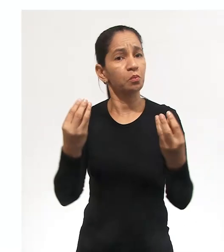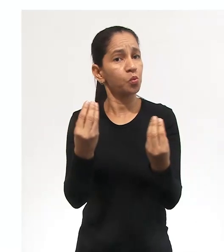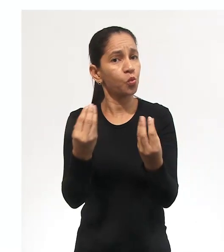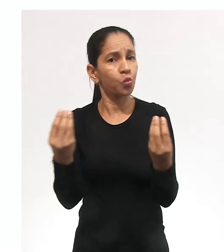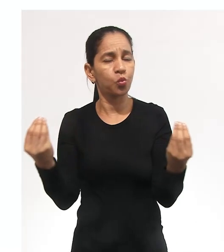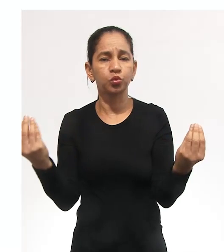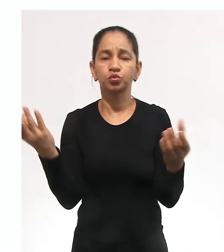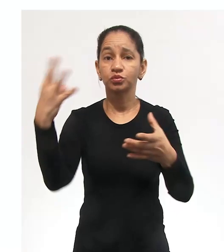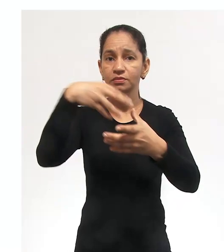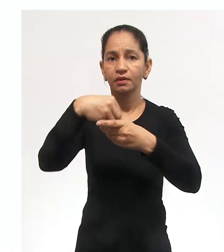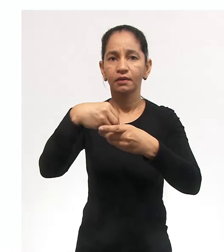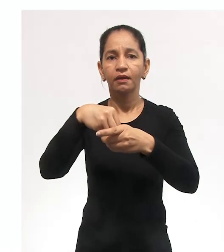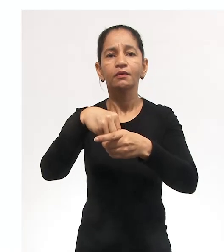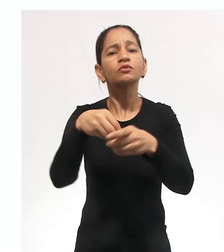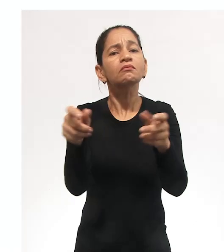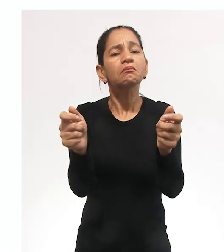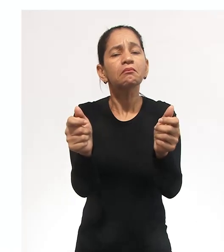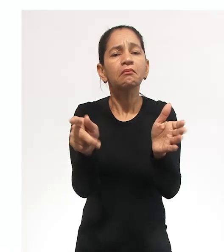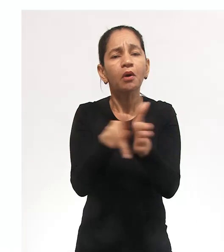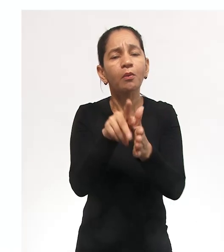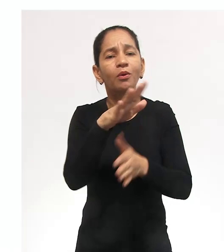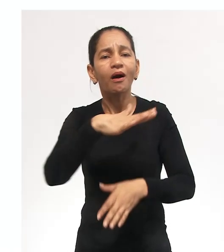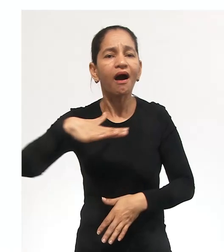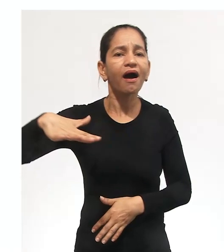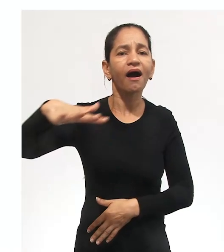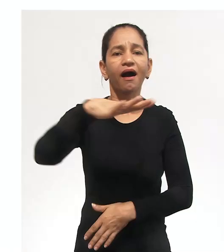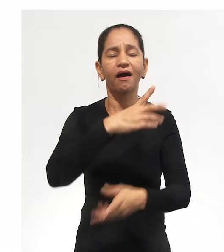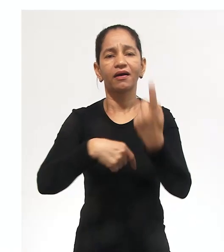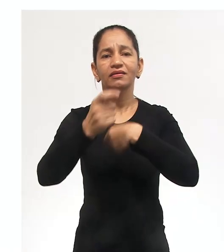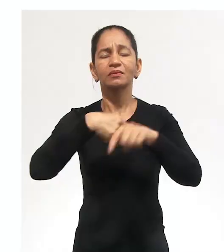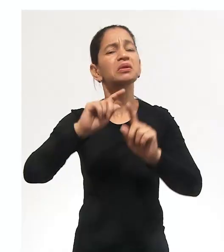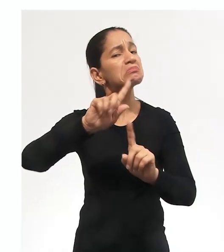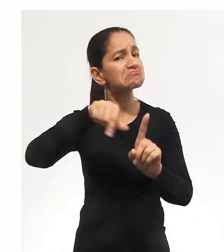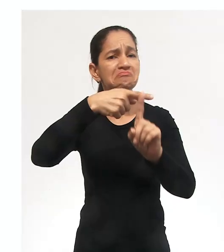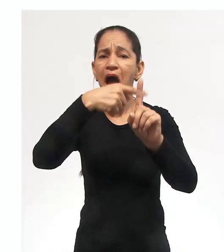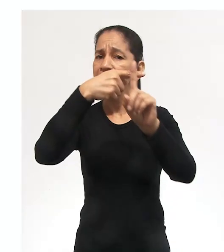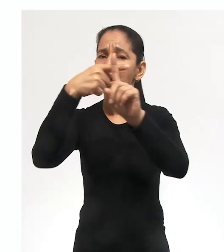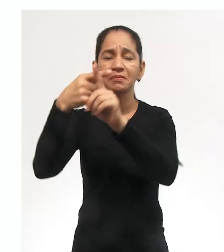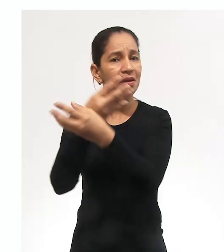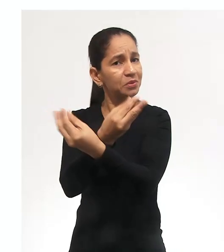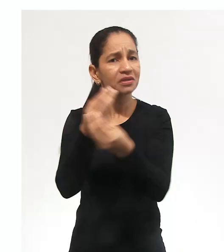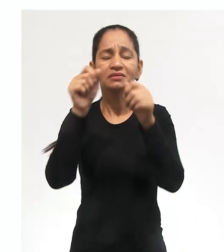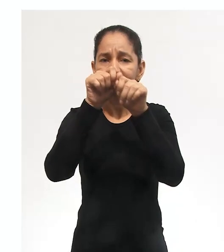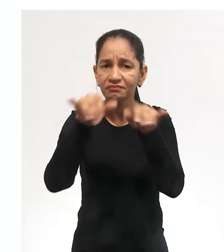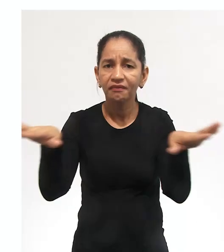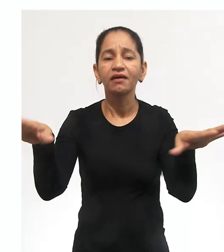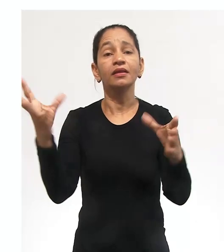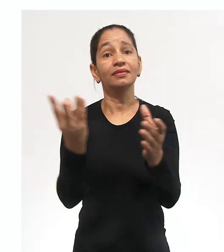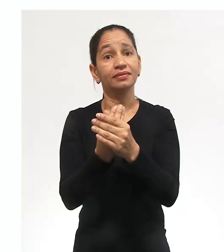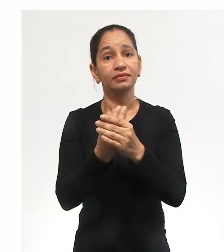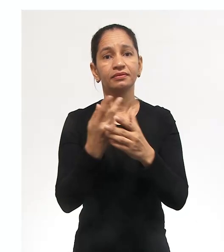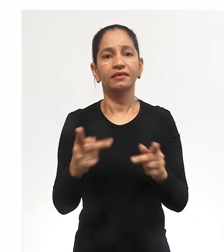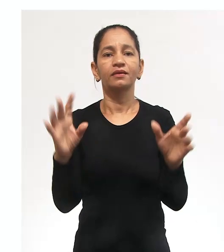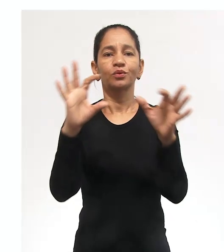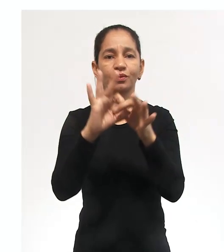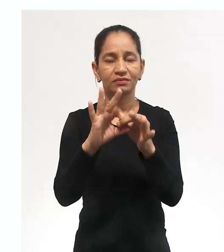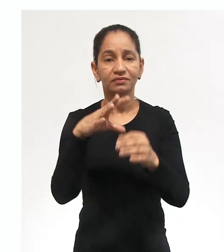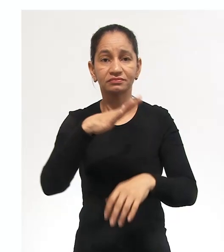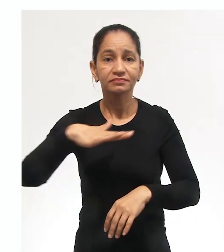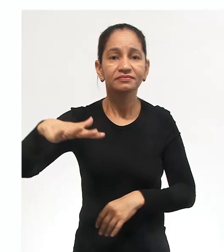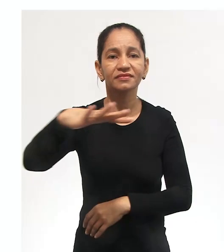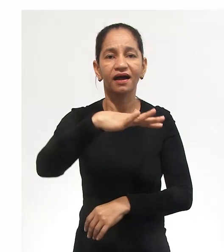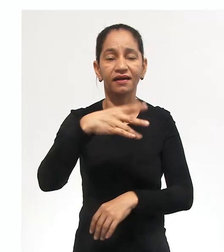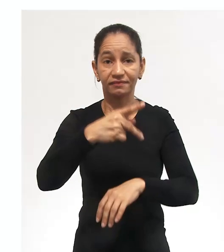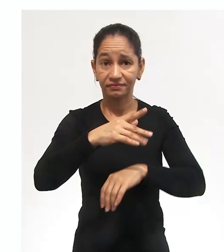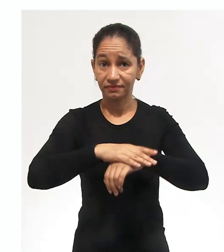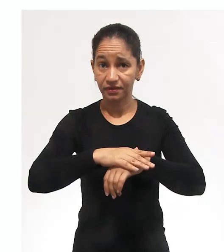ele pode, né, administrar, né, tudo isso aí e mais, né, dentro, né, do seu contexto de atuação. Já